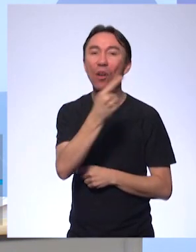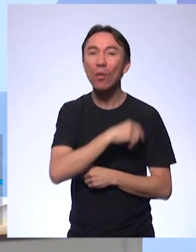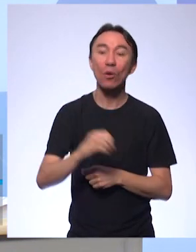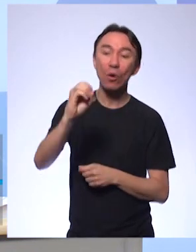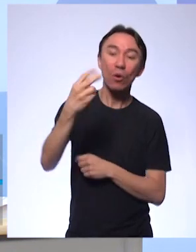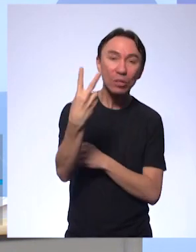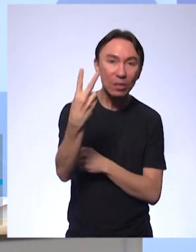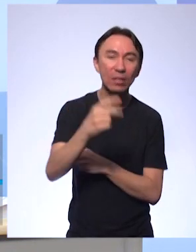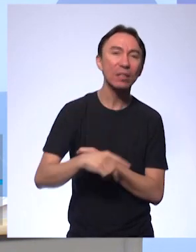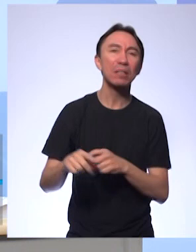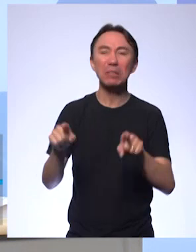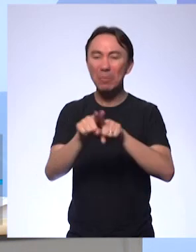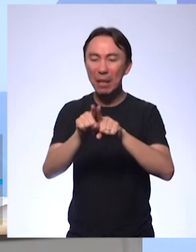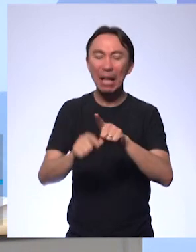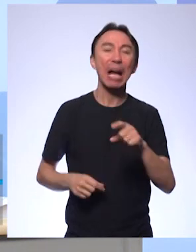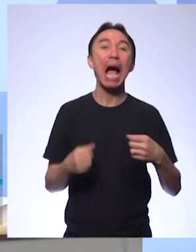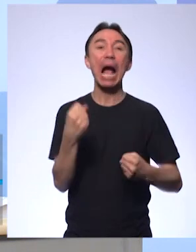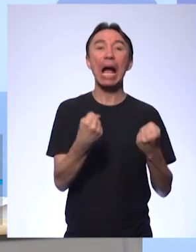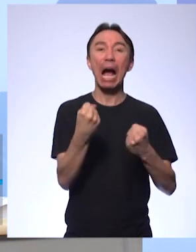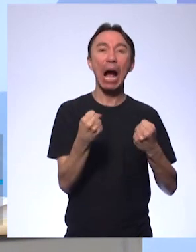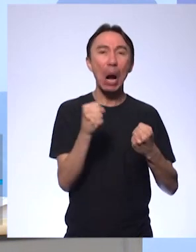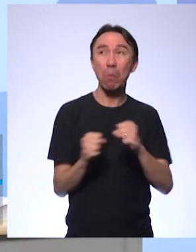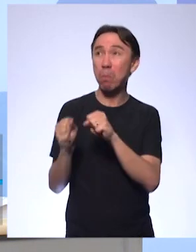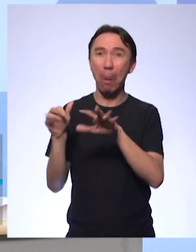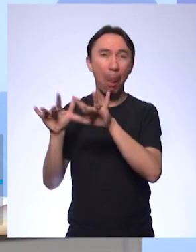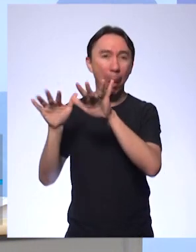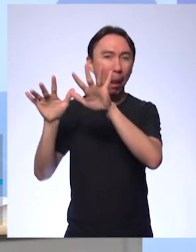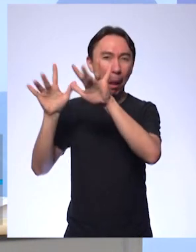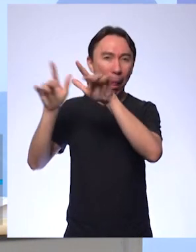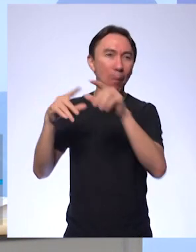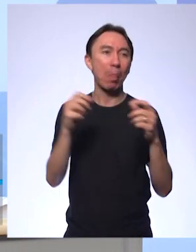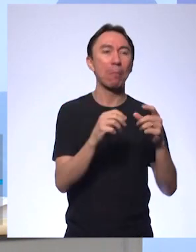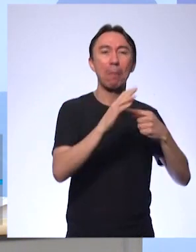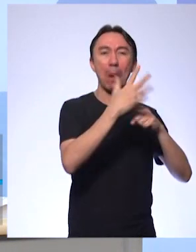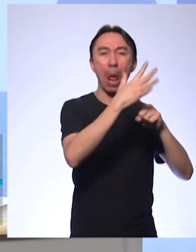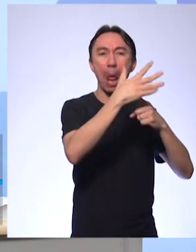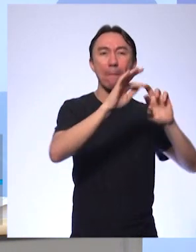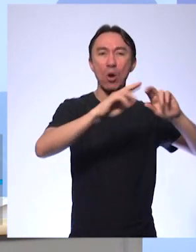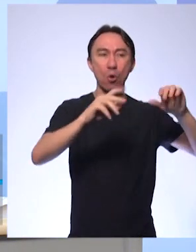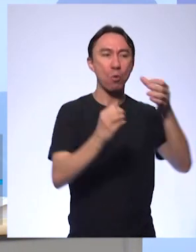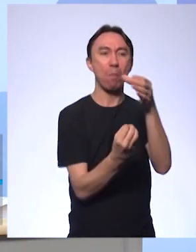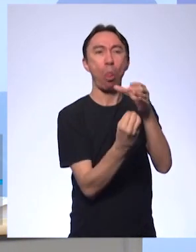de carros e outras máquinas. O que mais? Vamos procurar aqui.